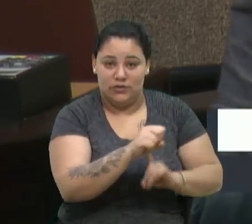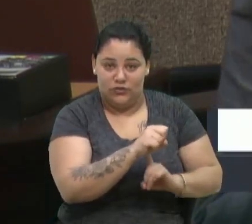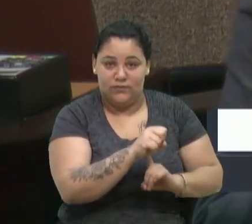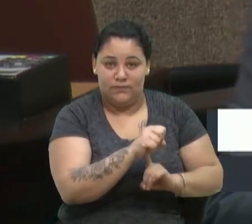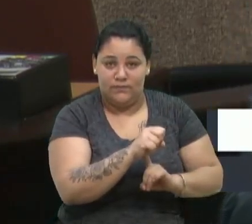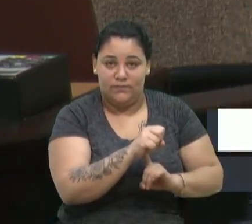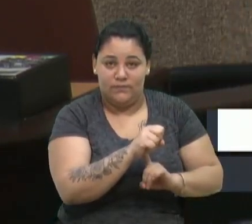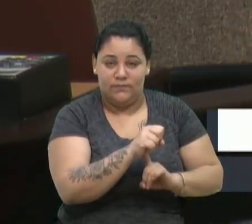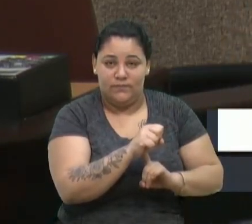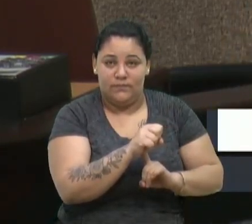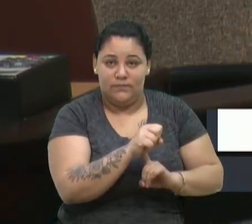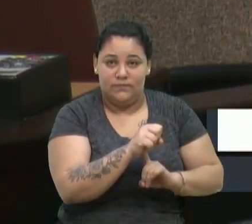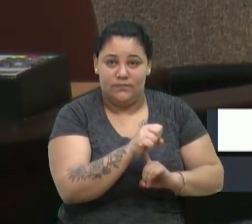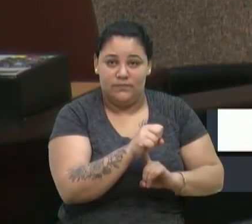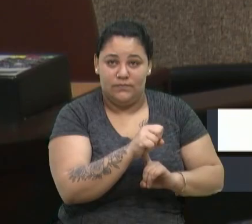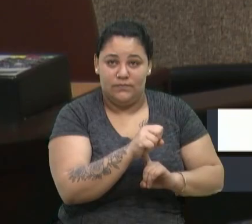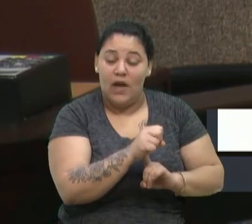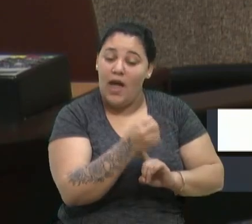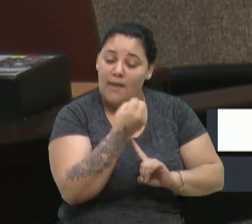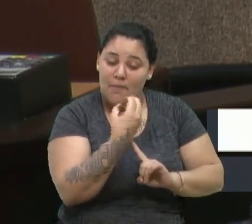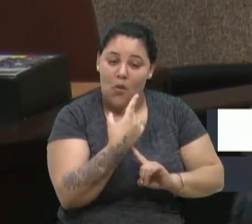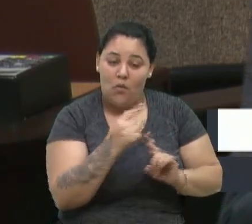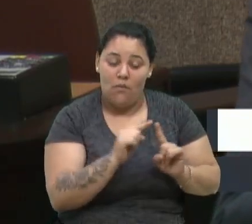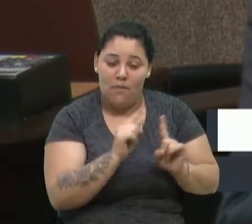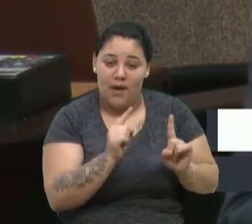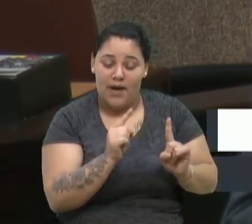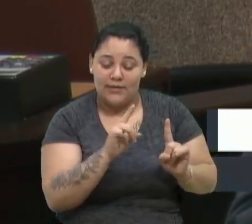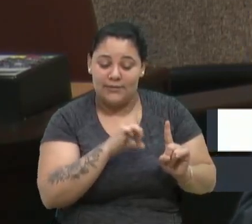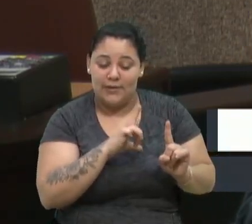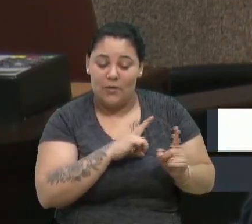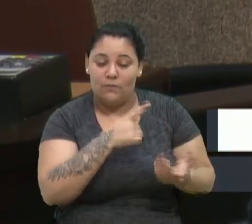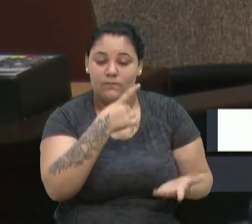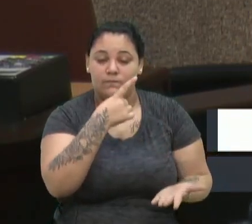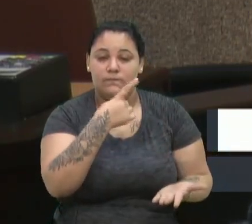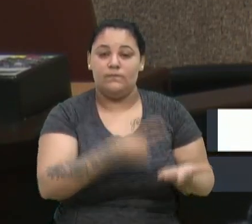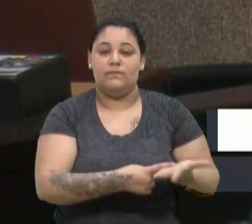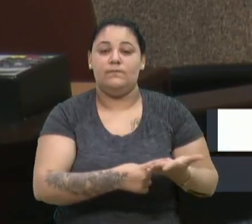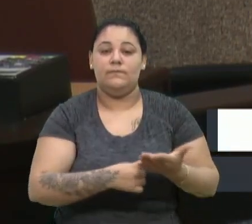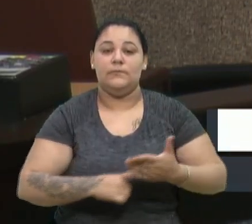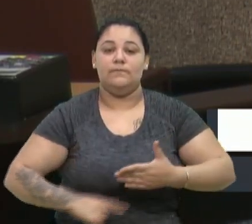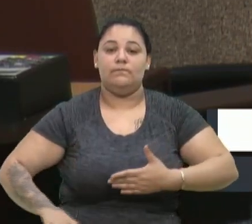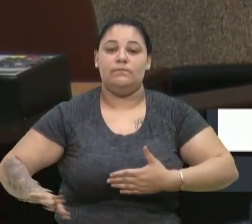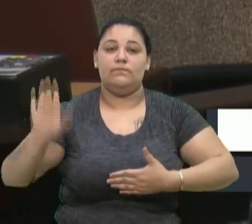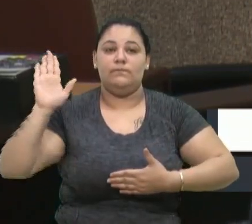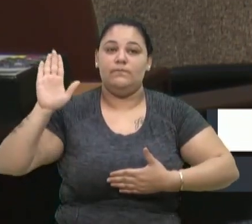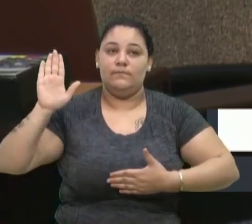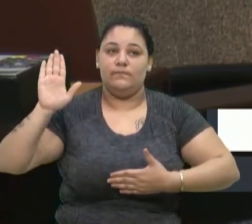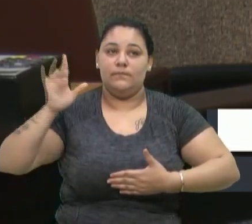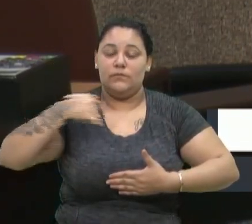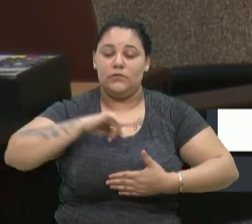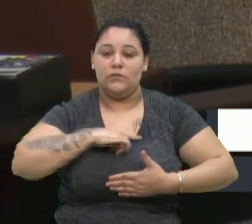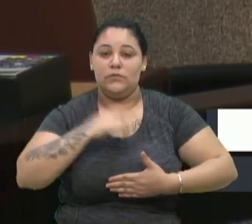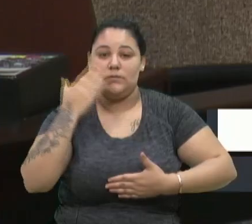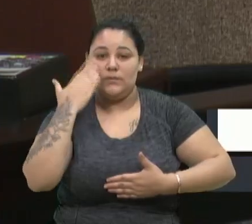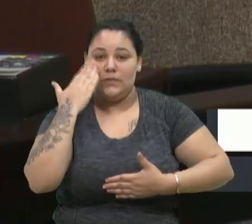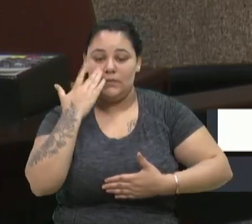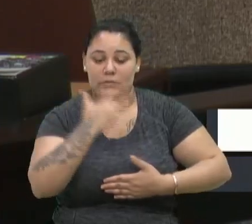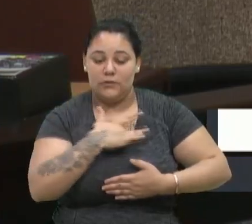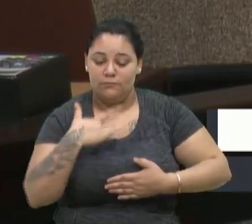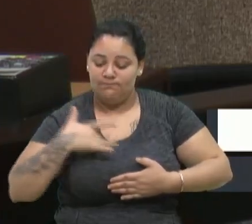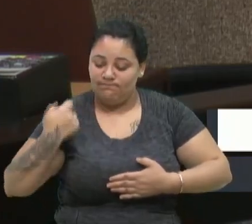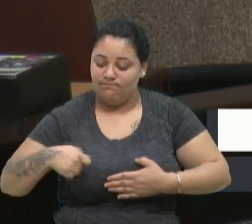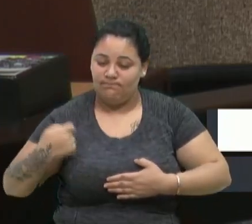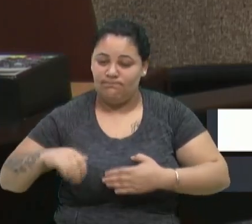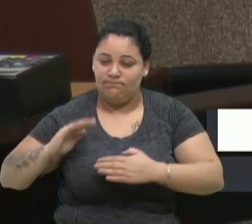é claro, quando existe este comprometimento. E nós sabemos que a saúde precisa avançar,